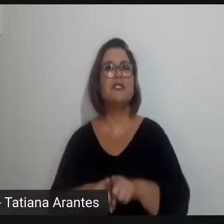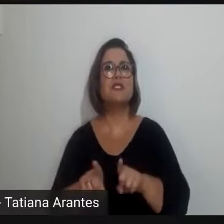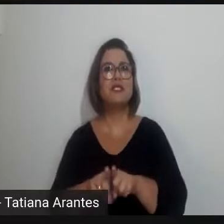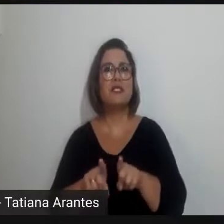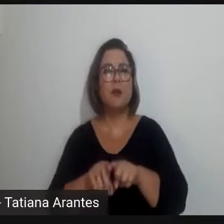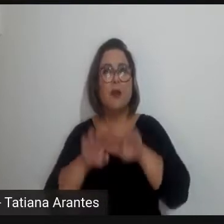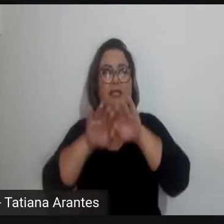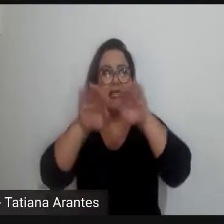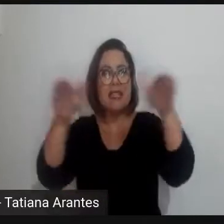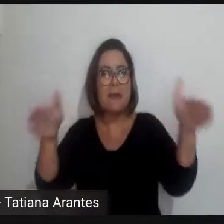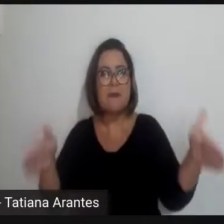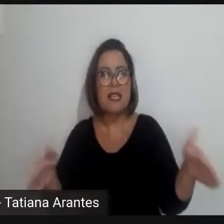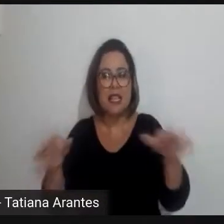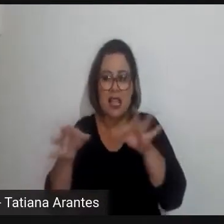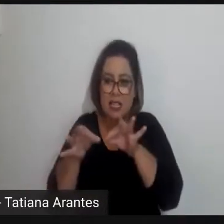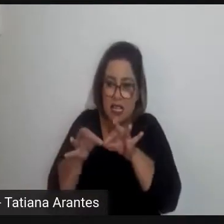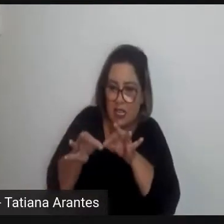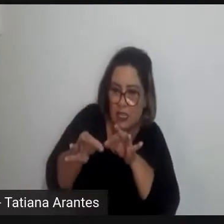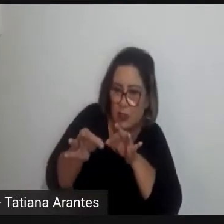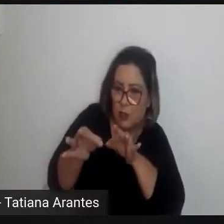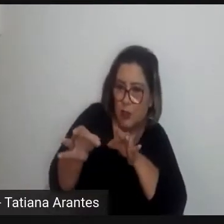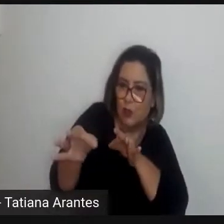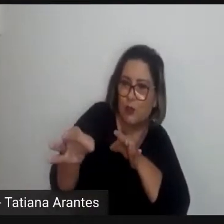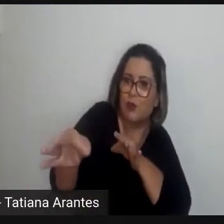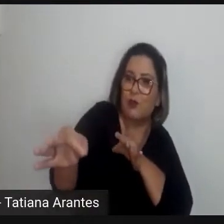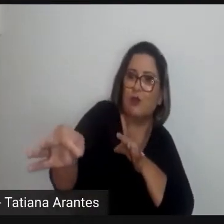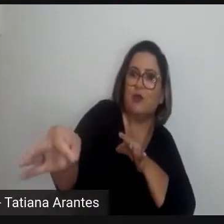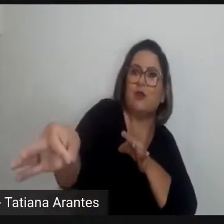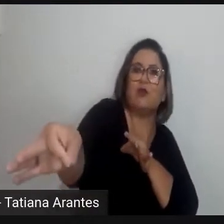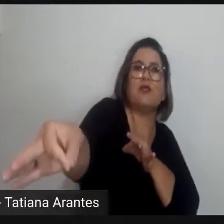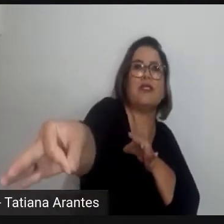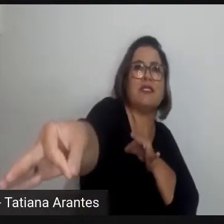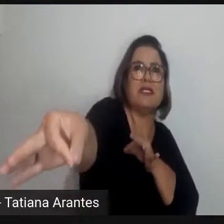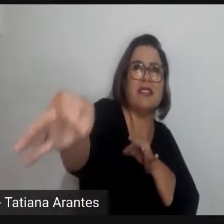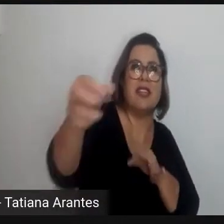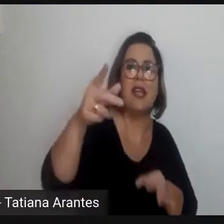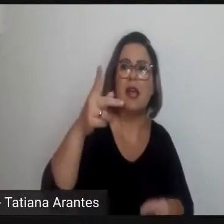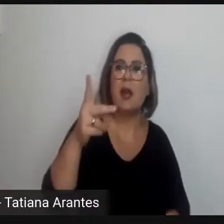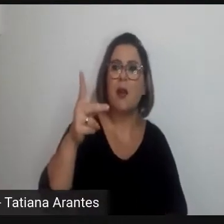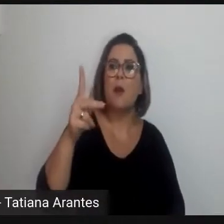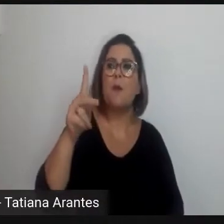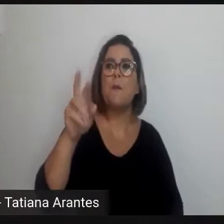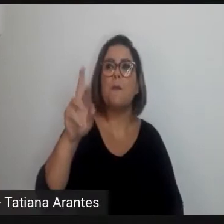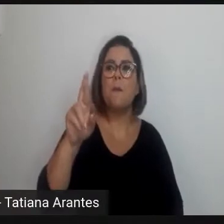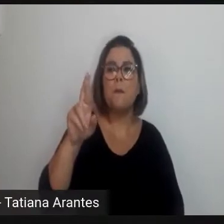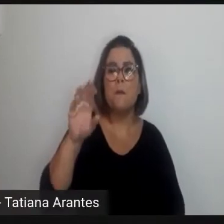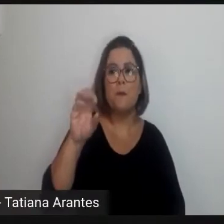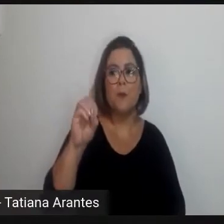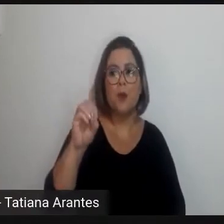profundidade. Gente, esse parâmetro é o mais importante. E